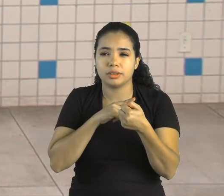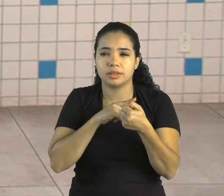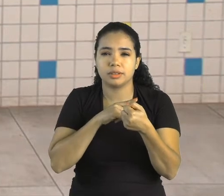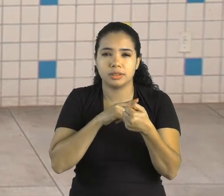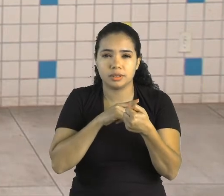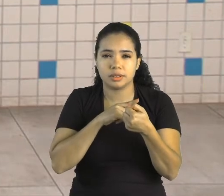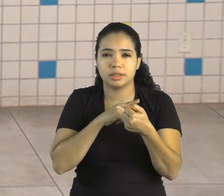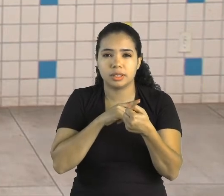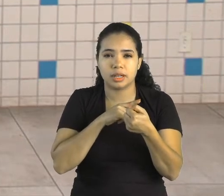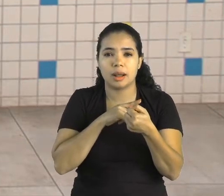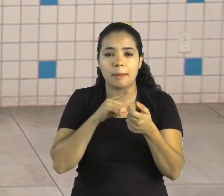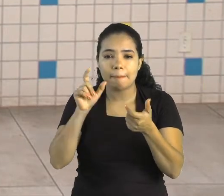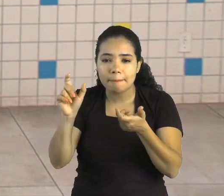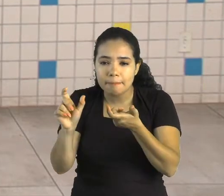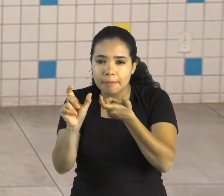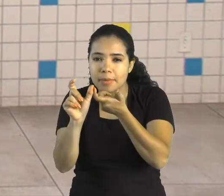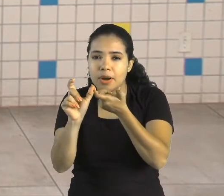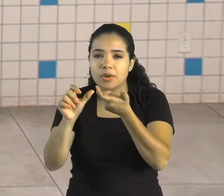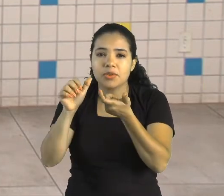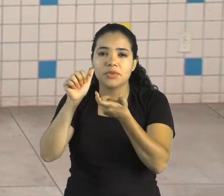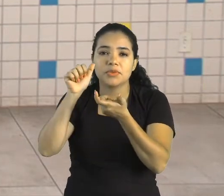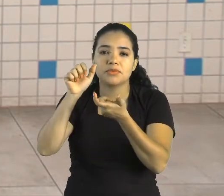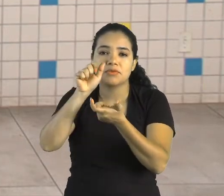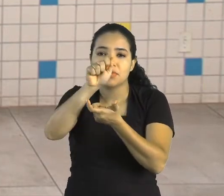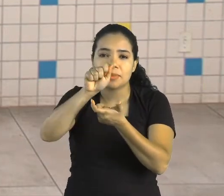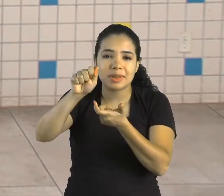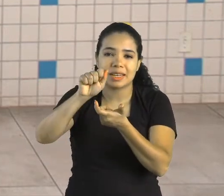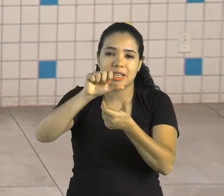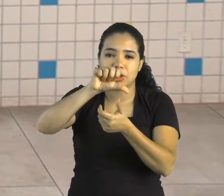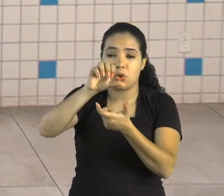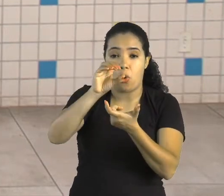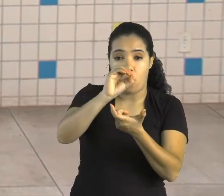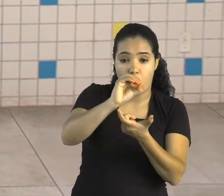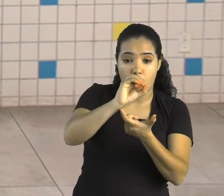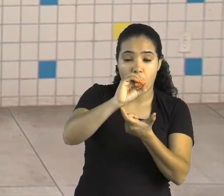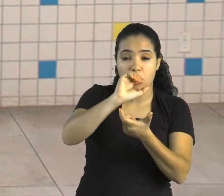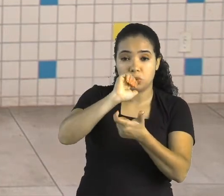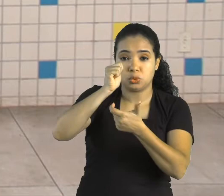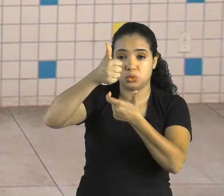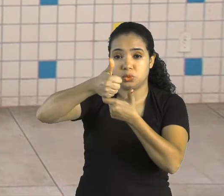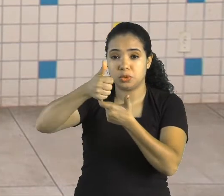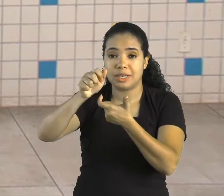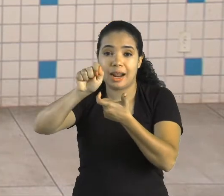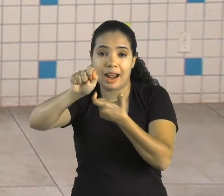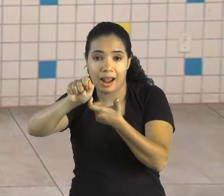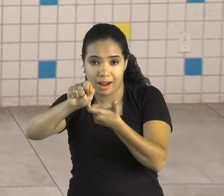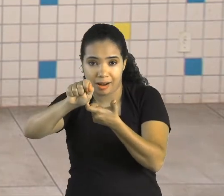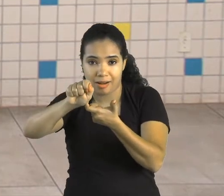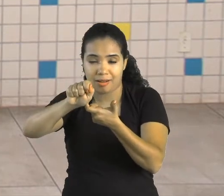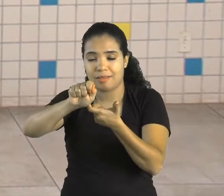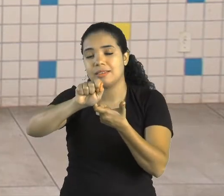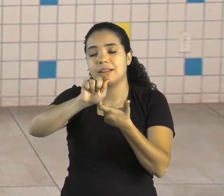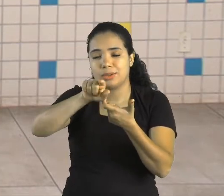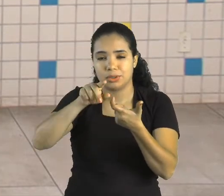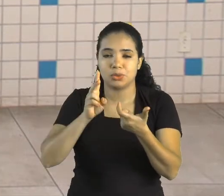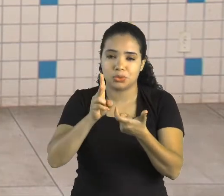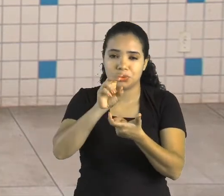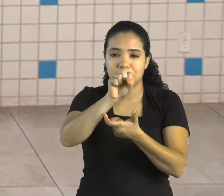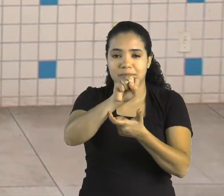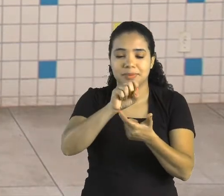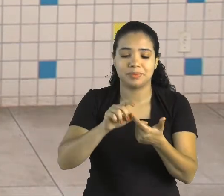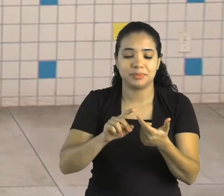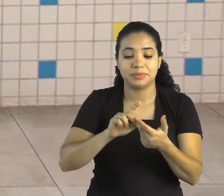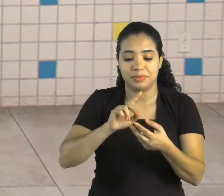palavra feminina, isa, né? Também eu utilizo S som de Z. Terceira dica, depois